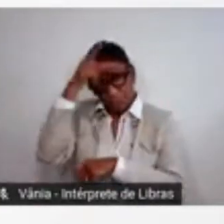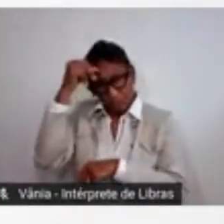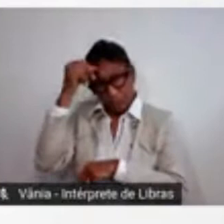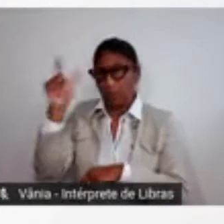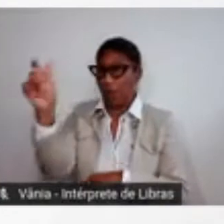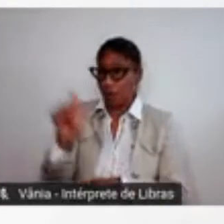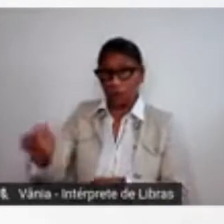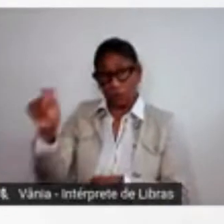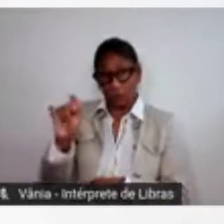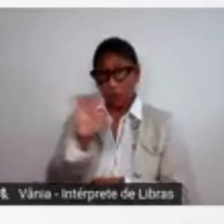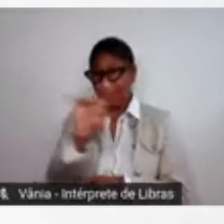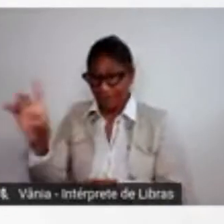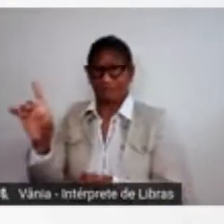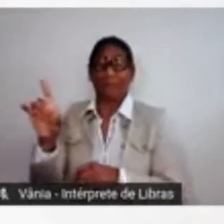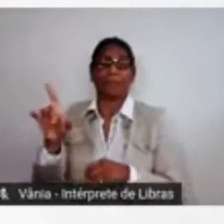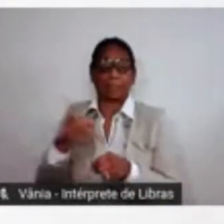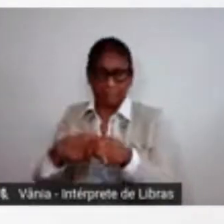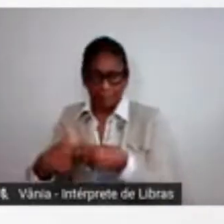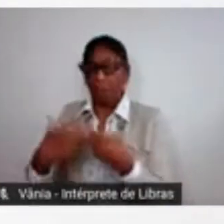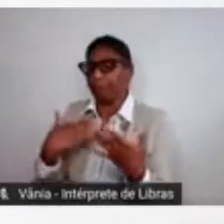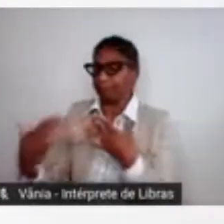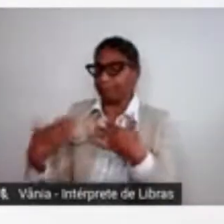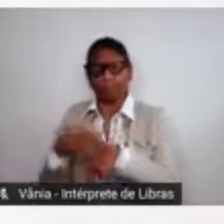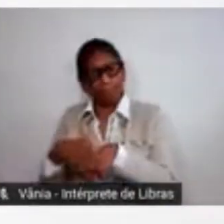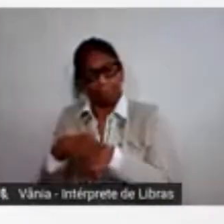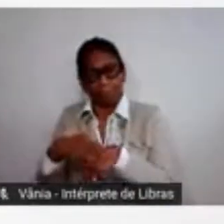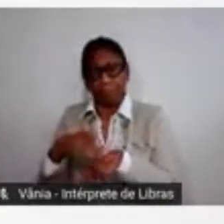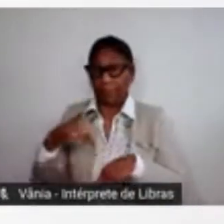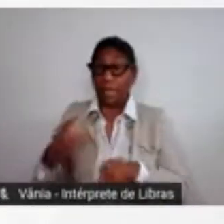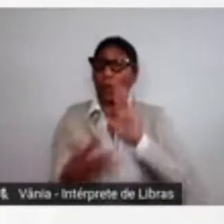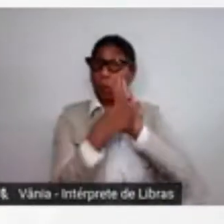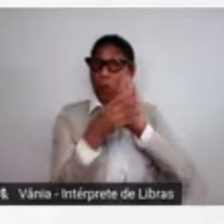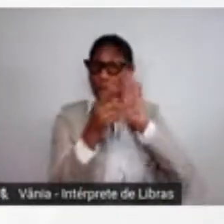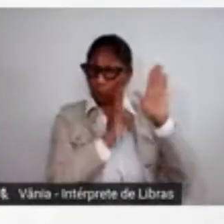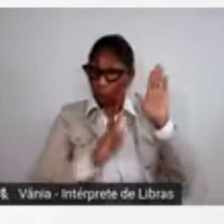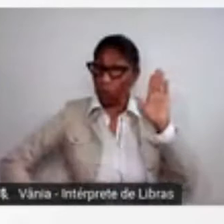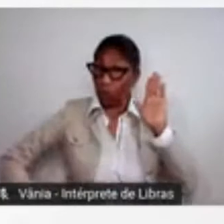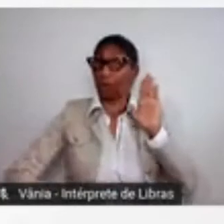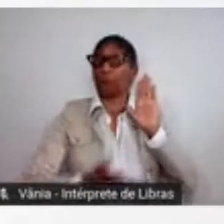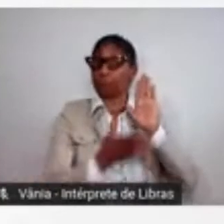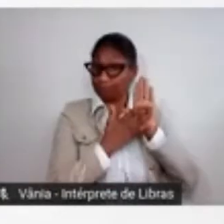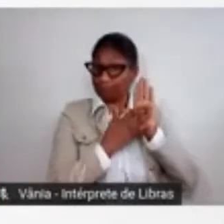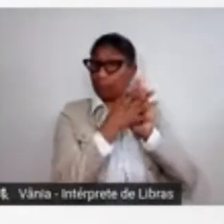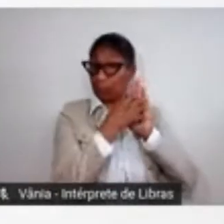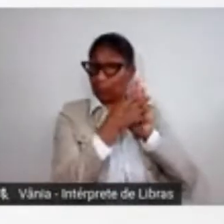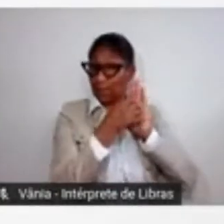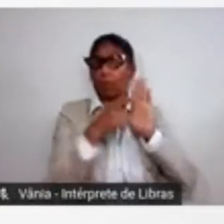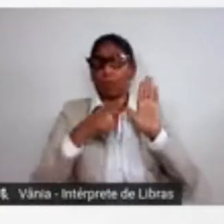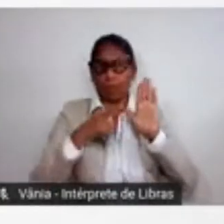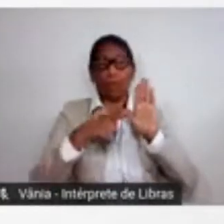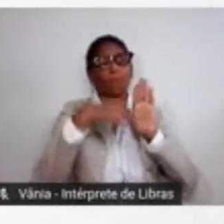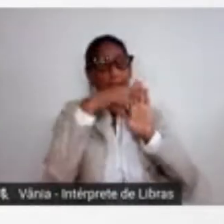e convencionamos que, depois de termos tido um modelo estadual, né, estabelecendo essas